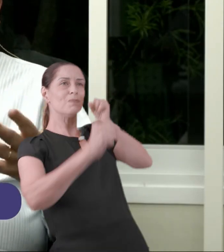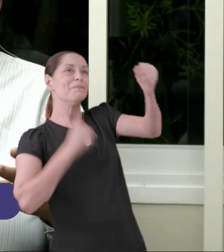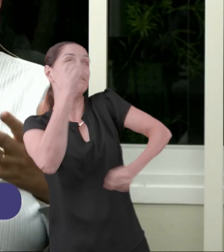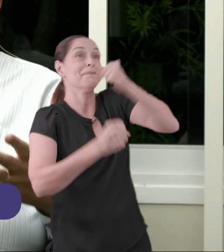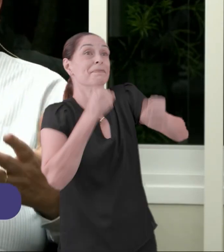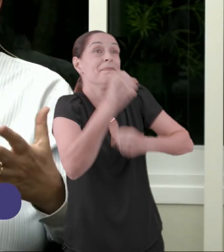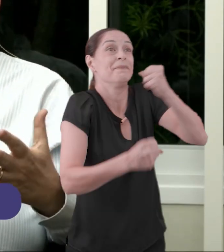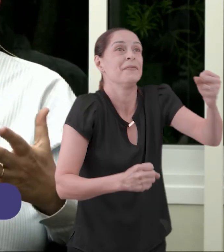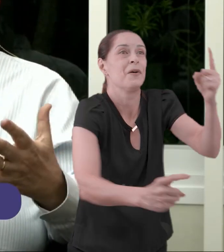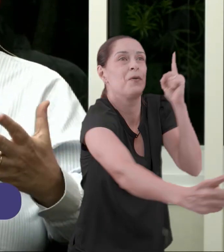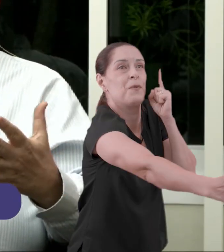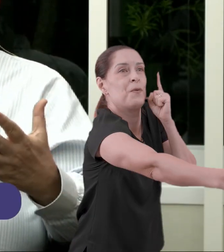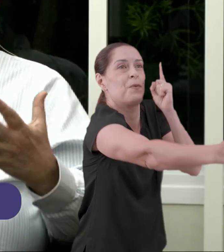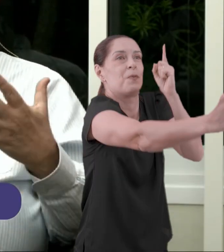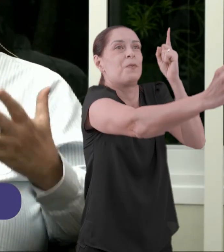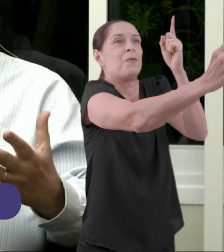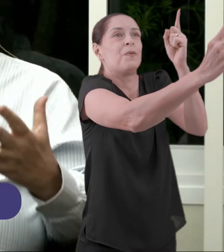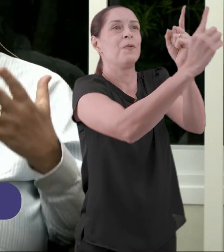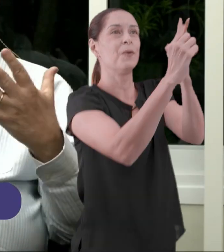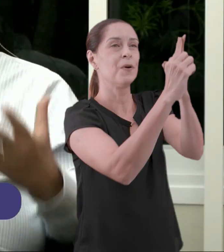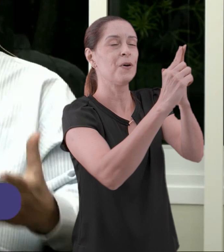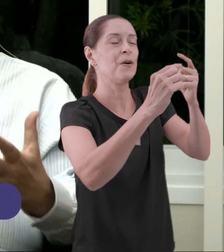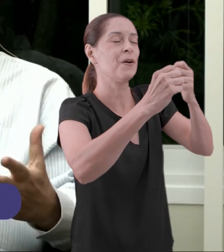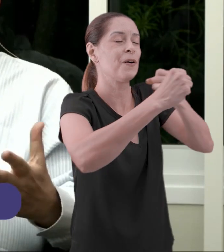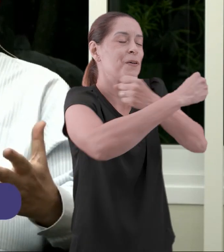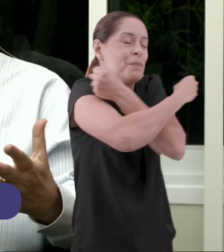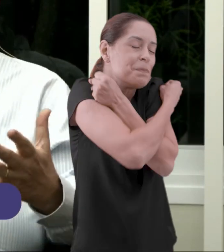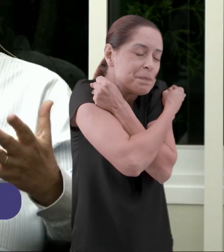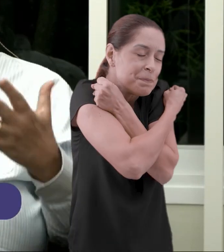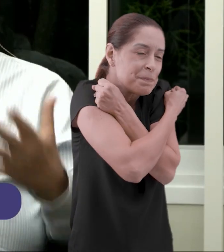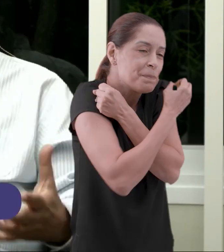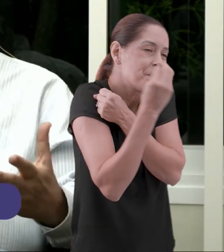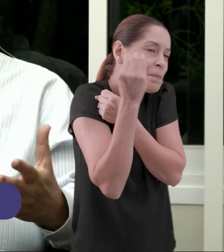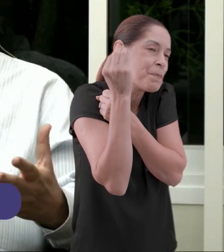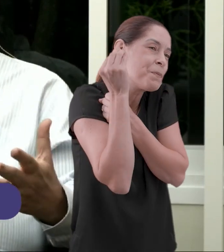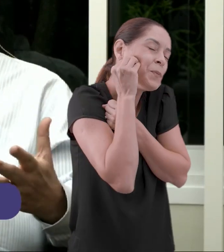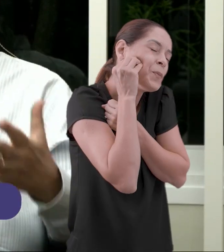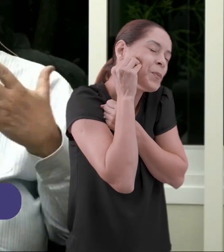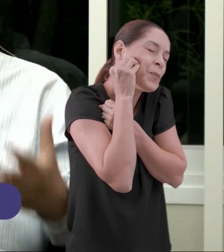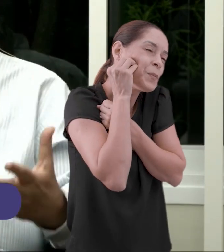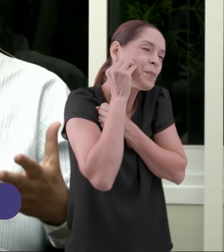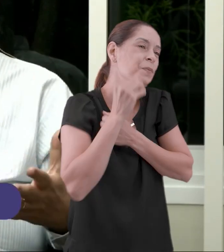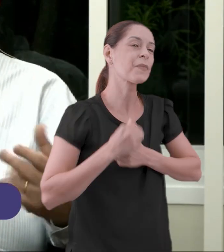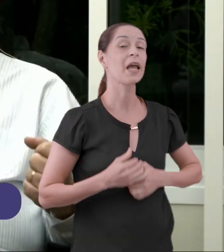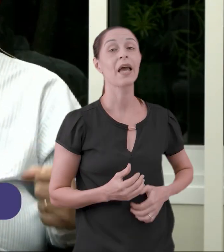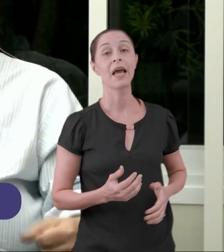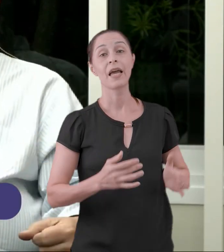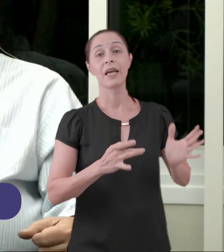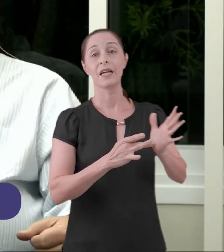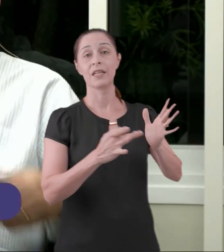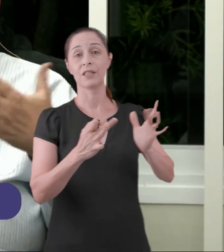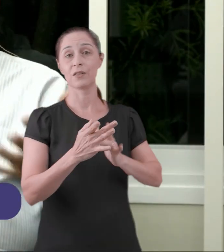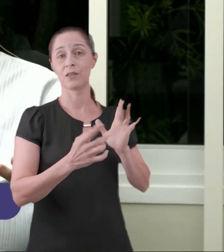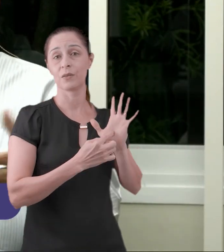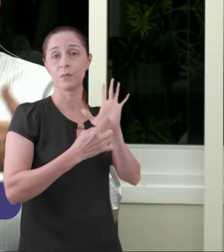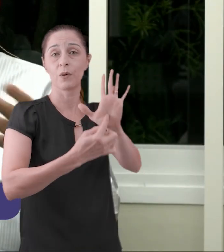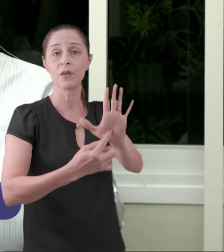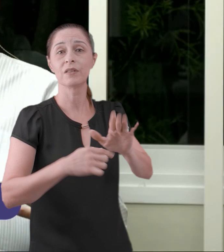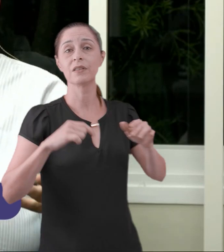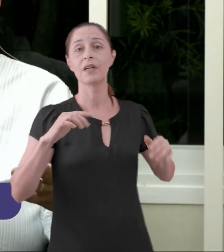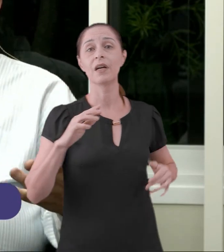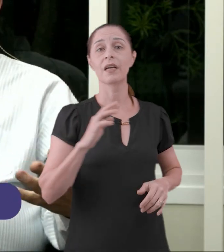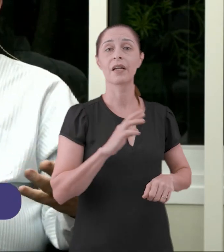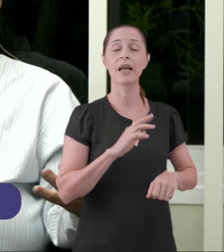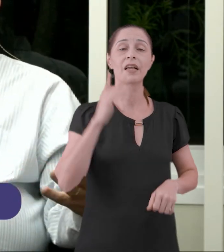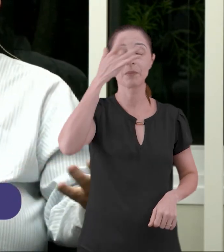muito significativo, porque Jesus está mostrando ali, de fato, o que as pessoas estão precisando, de carinho, de